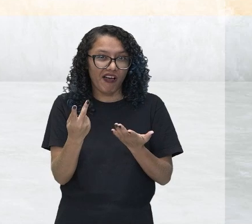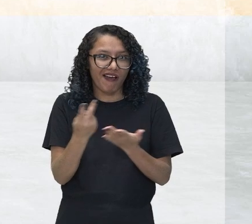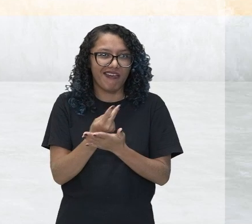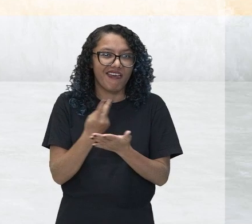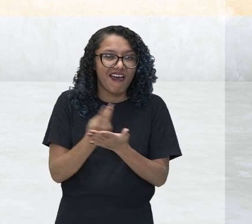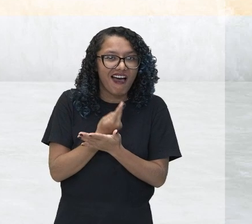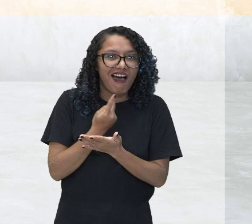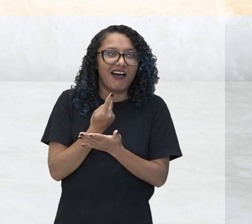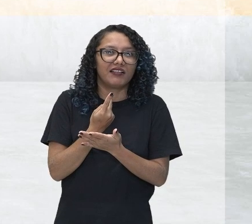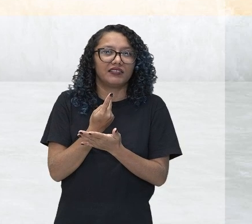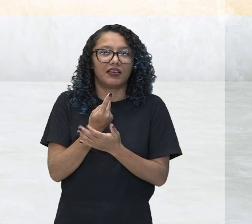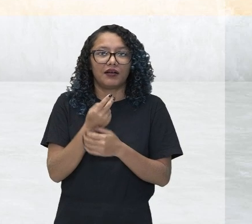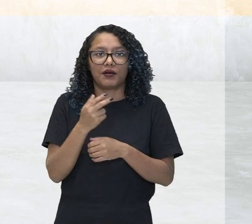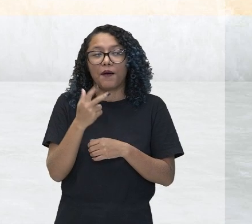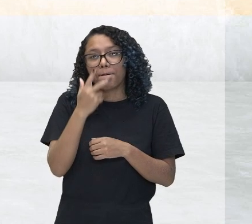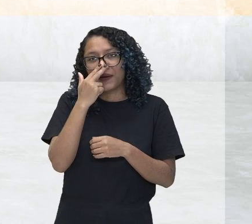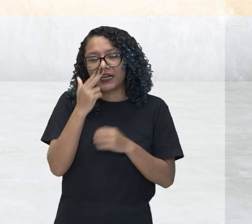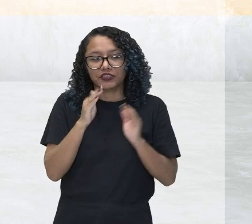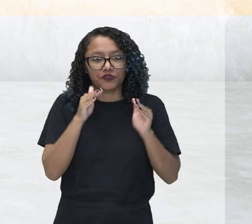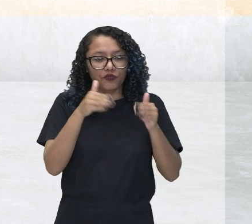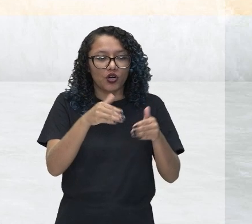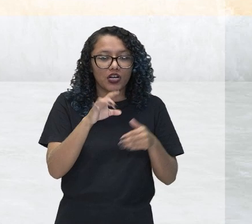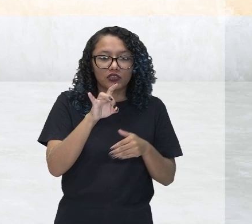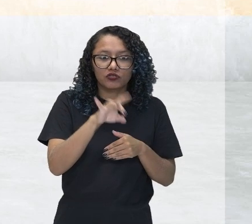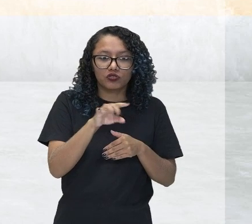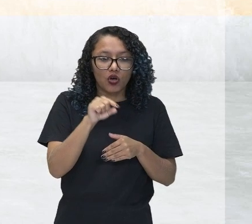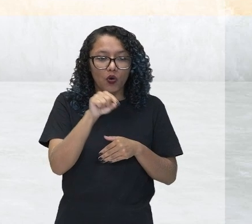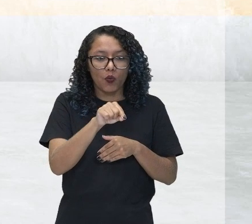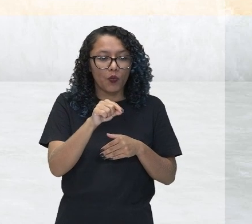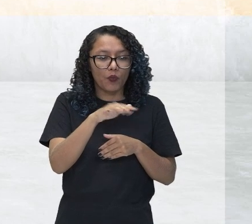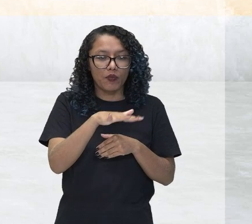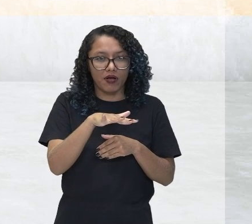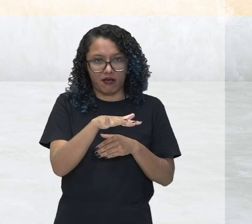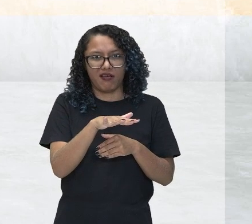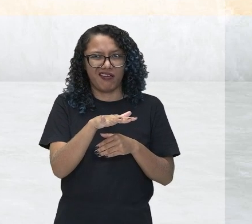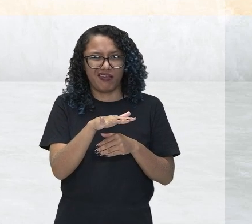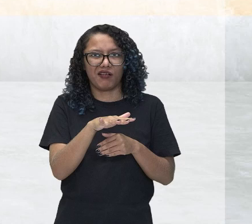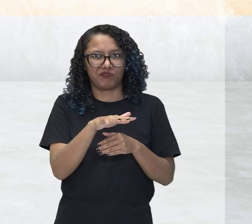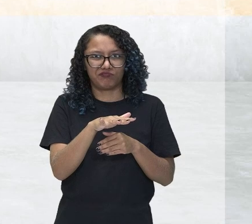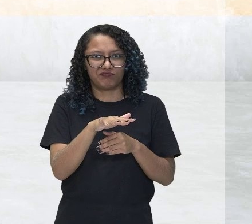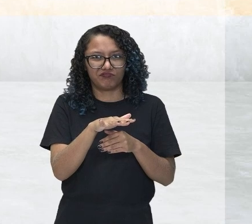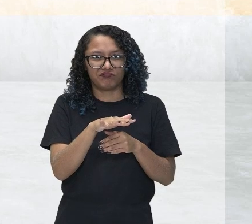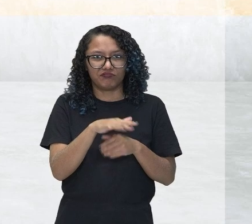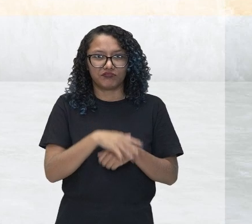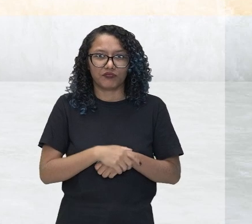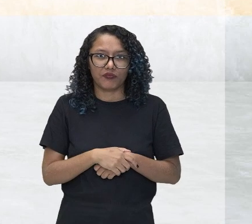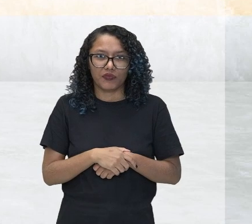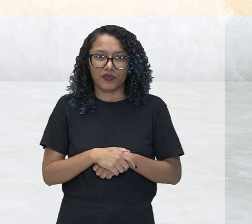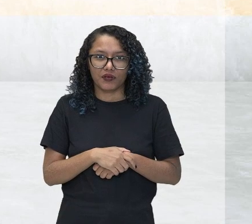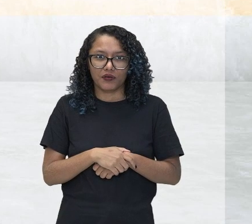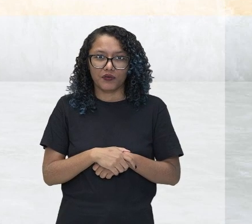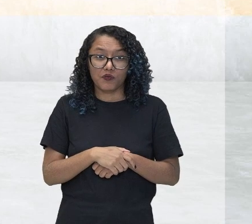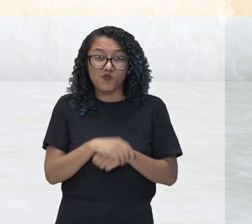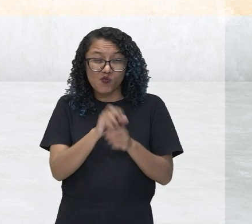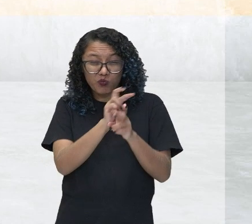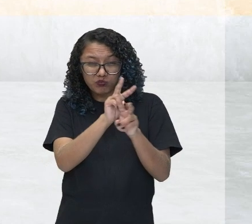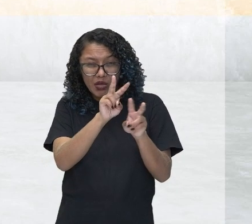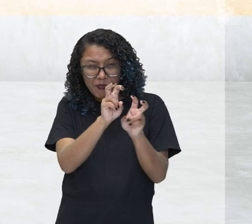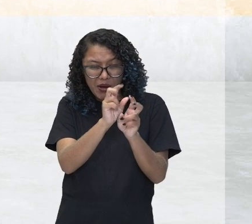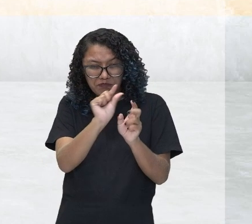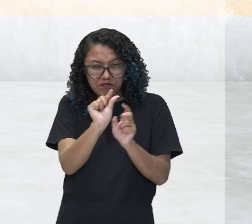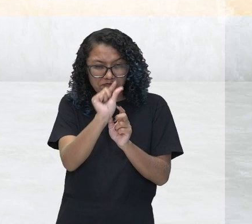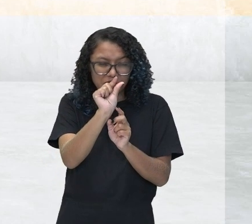que nós fazemos da realidade quando nós falamos da cultura. E um recorte bem pequeno, né? Bem